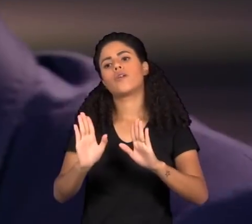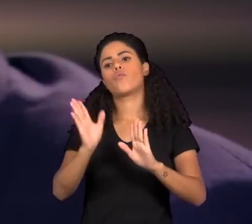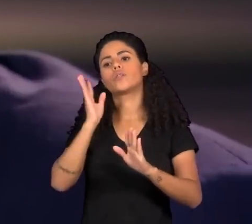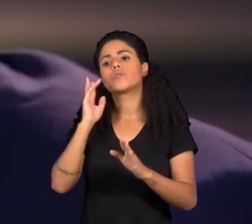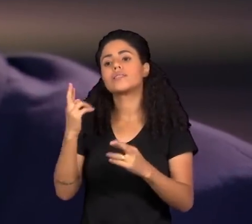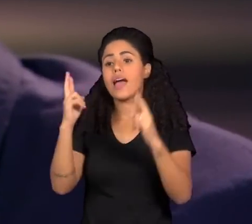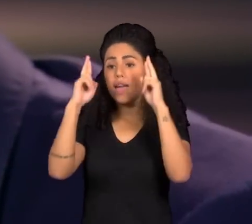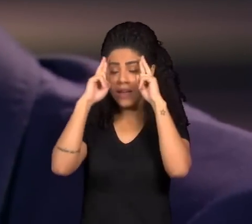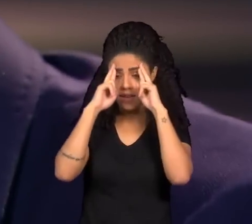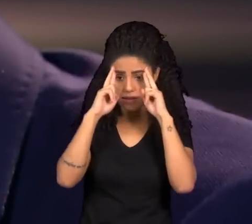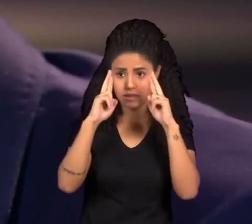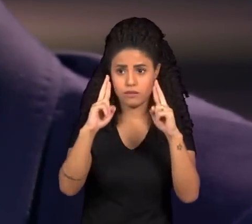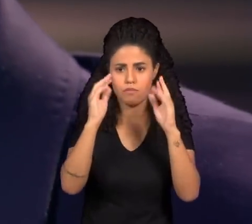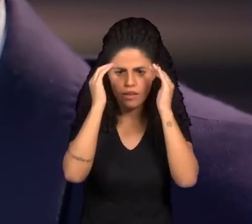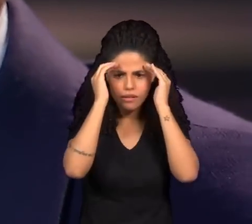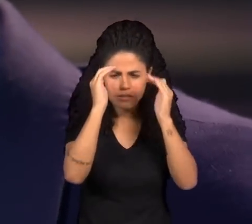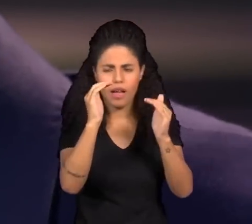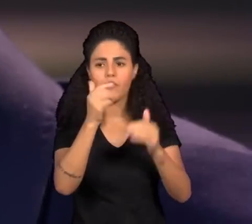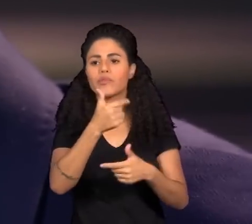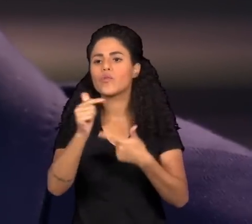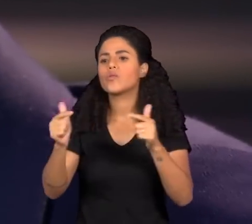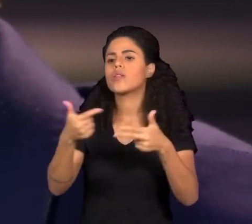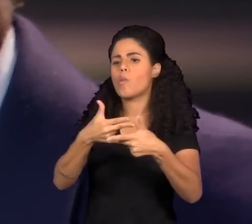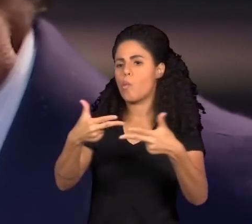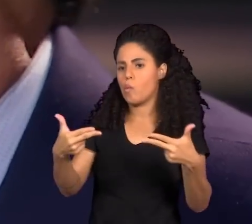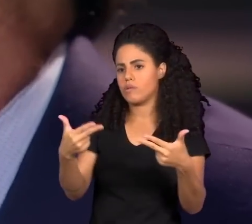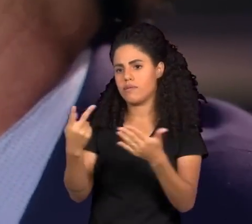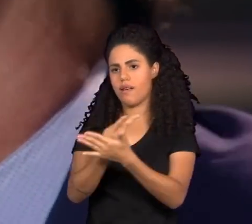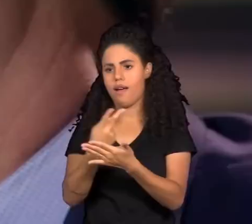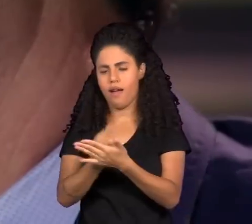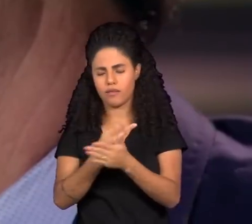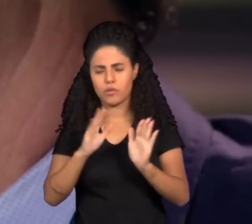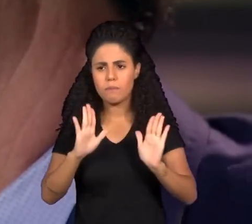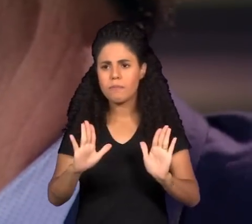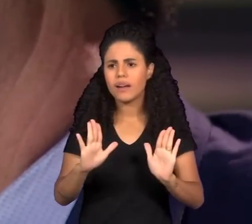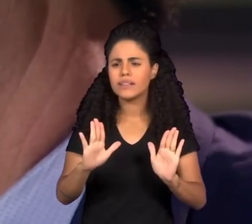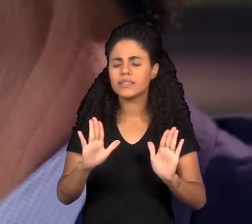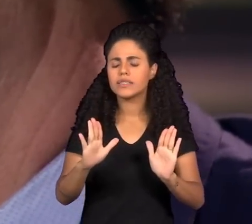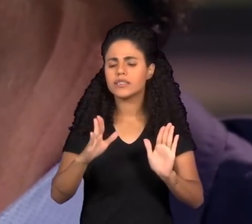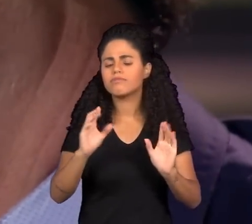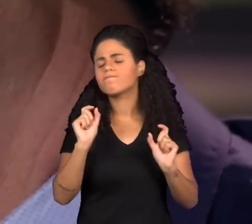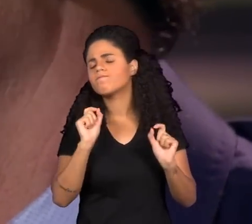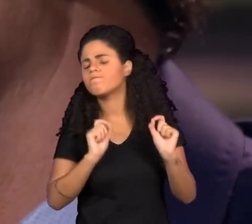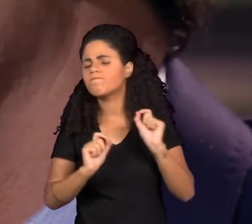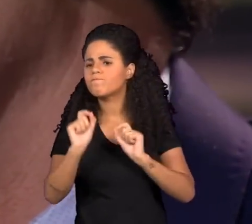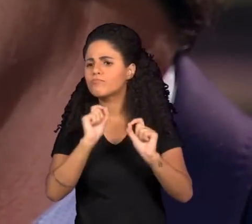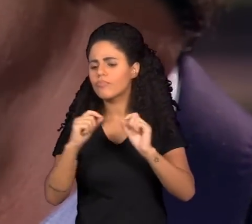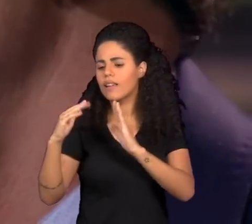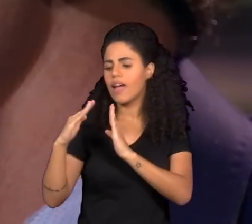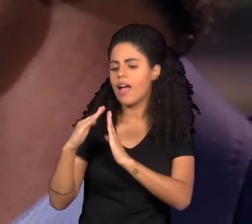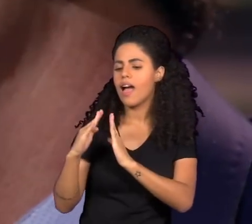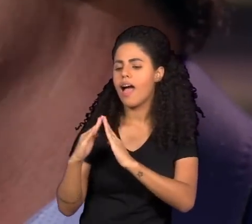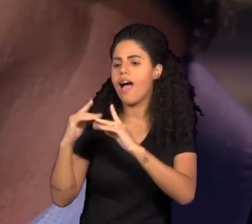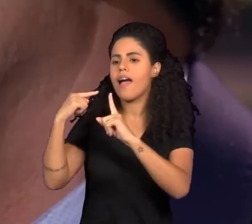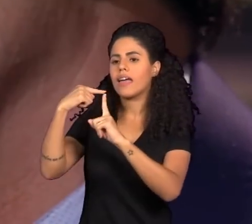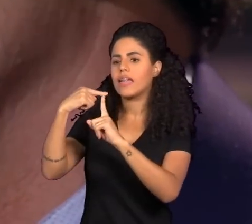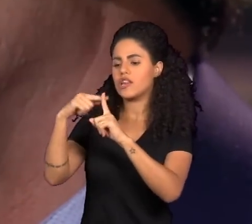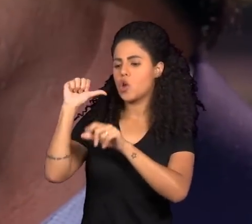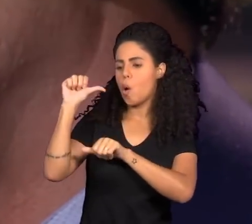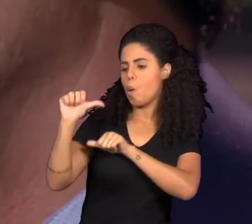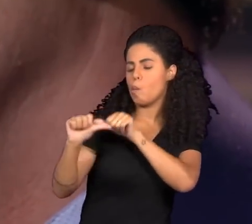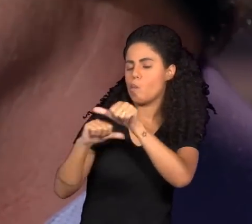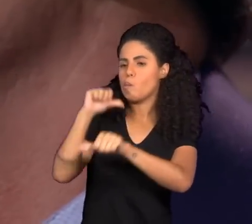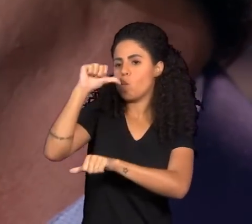dizer que tudo está certo. O grande problema é que, às vezes, o que se quer é que a igreja mude a